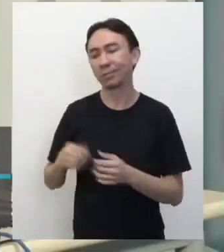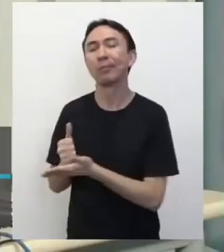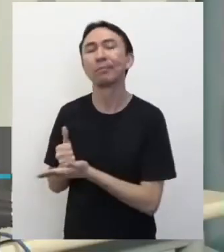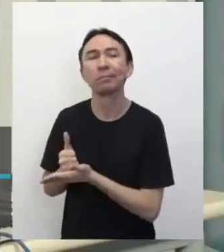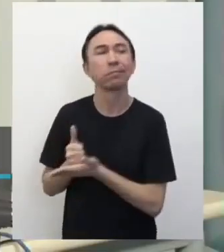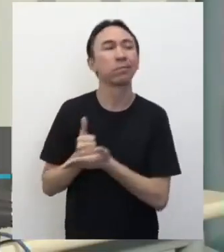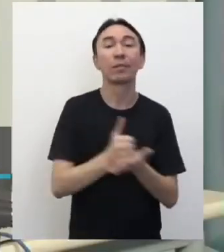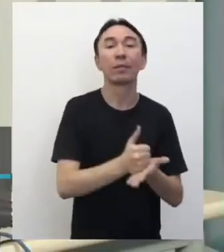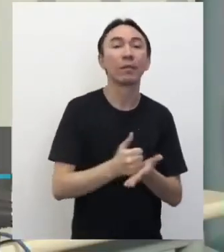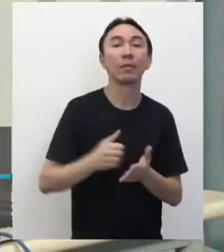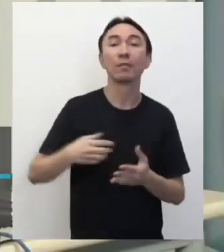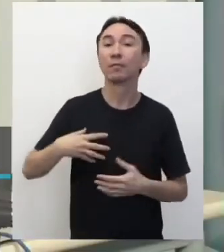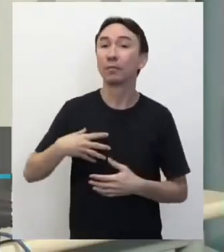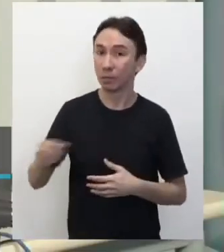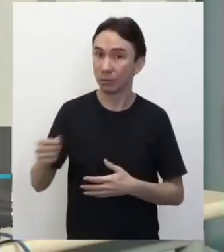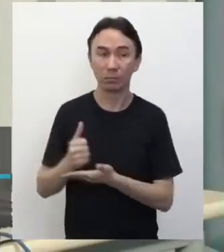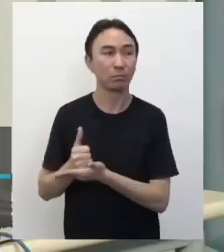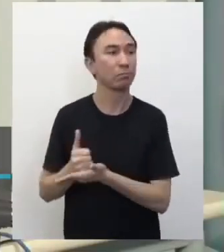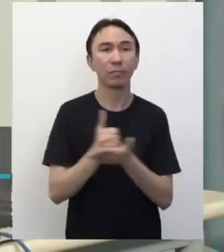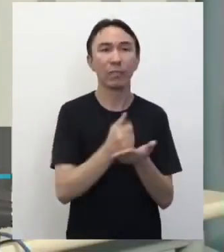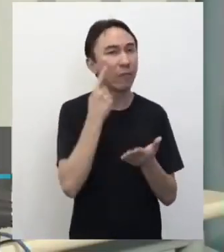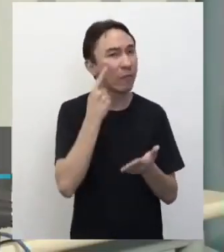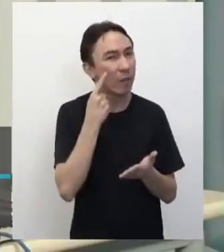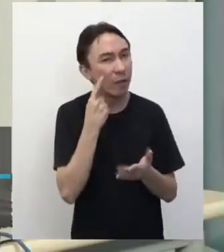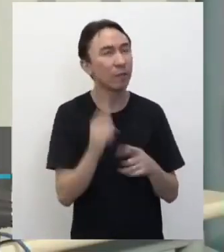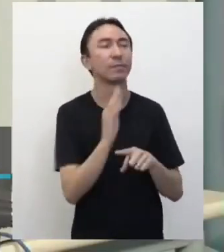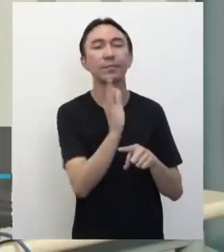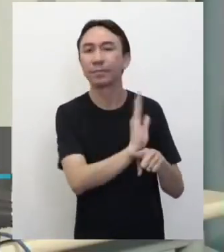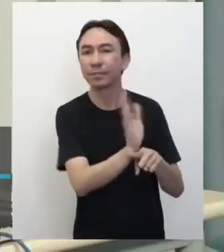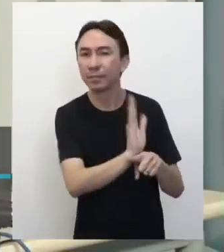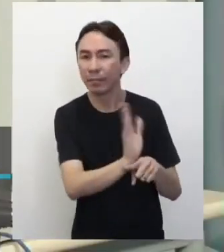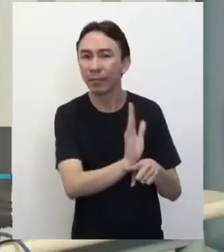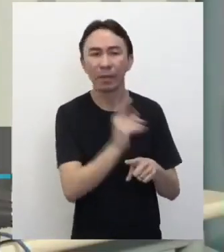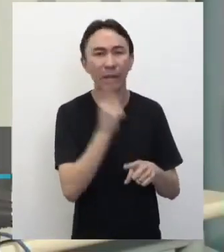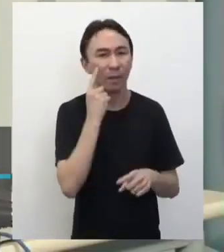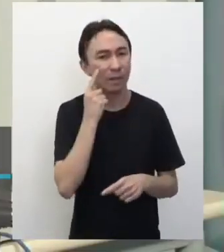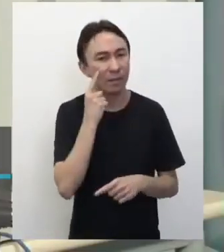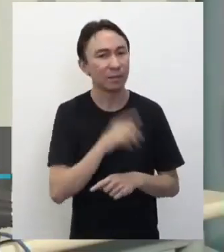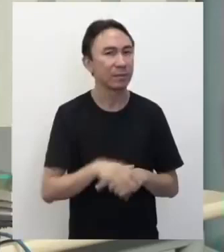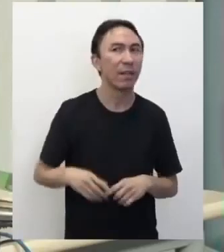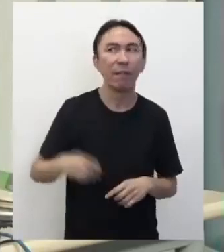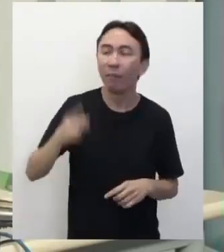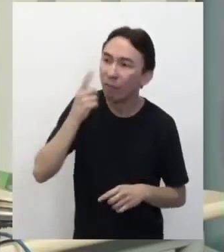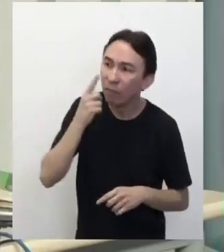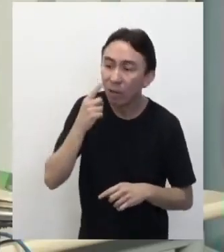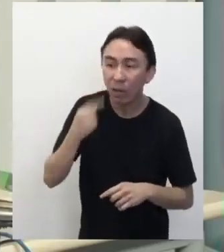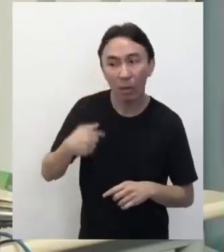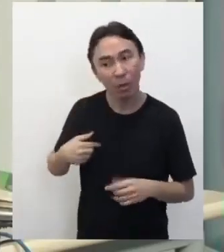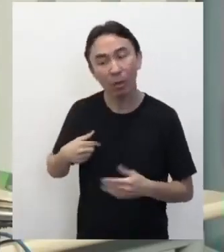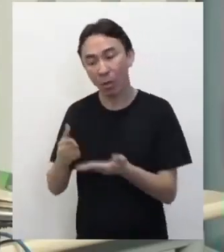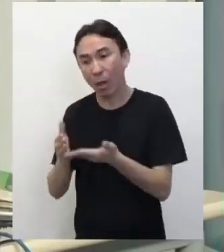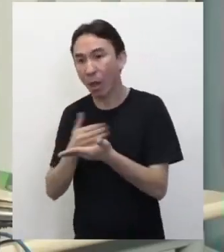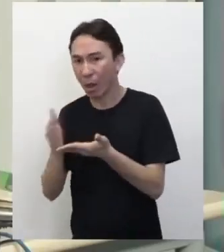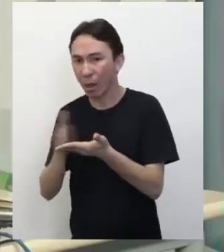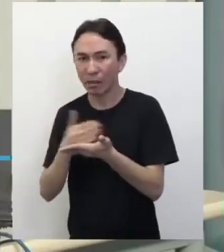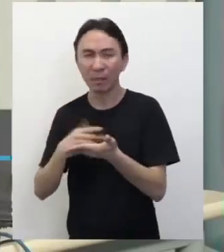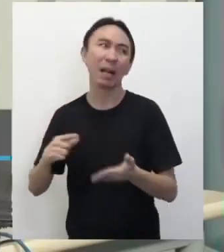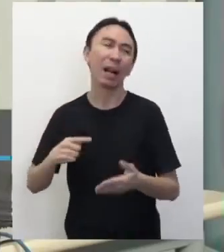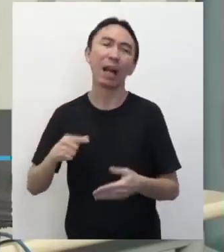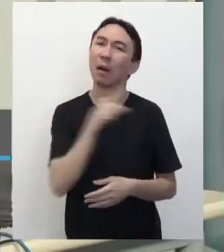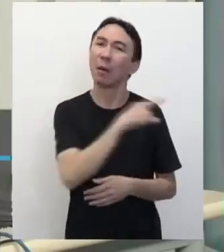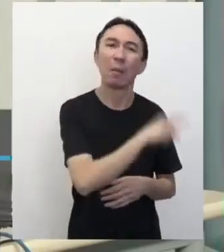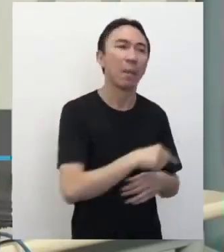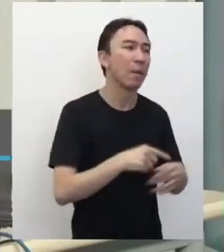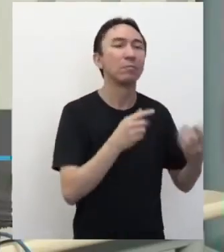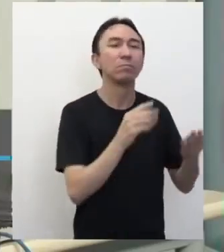musical, eu estava com uma amiga professora também, eu falei, eu tenho esse livro. E aí ela falou, agora eu quero o livro, porque a gente viu o musical com as crianças e